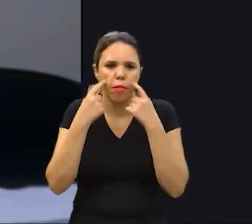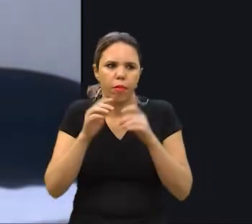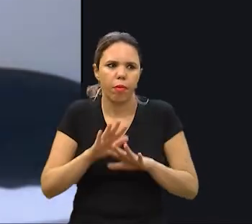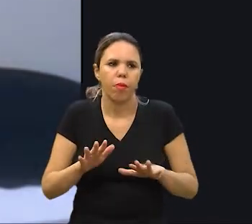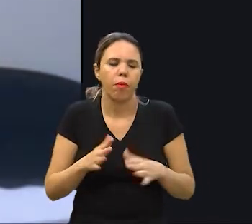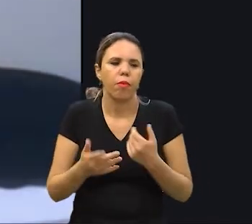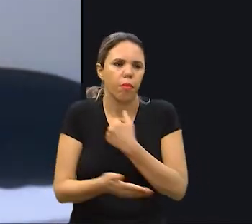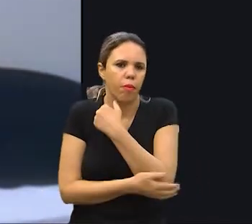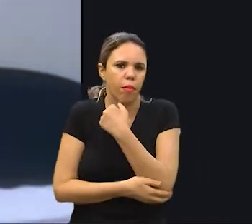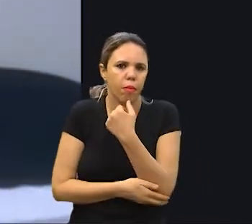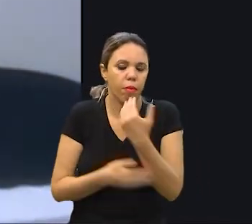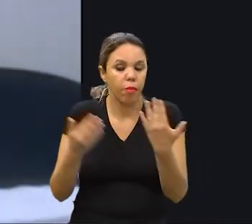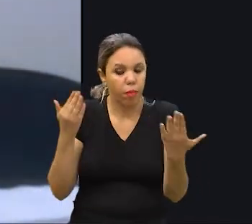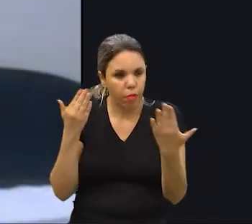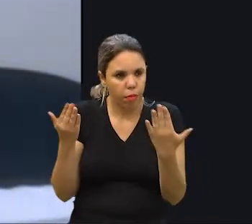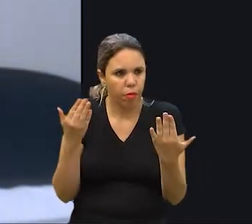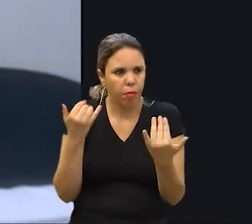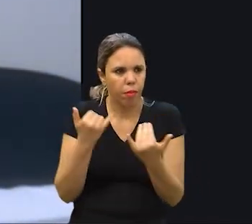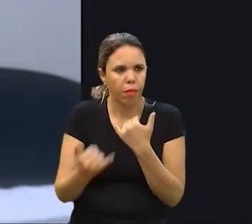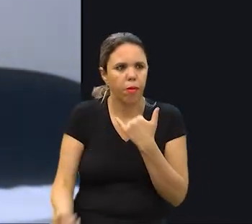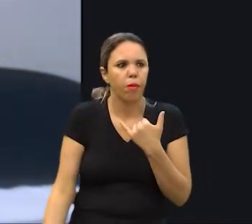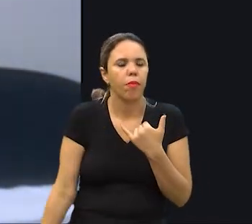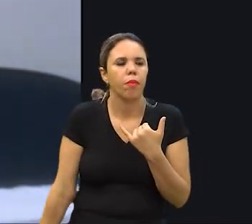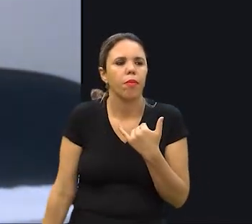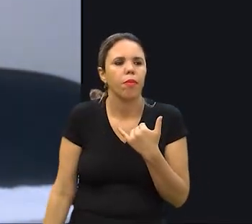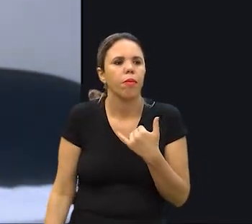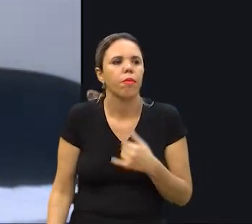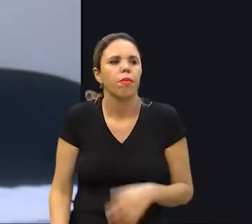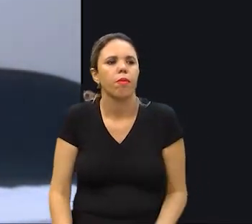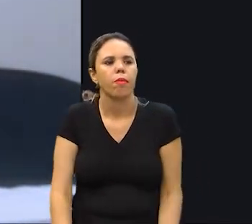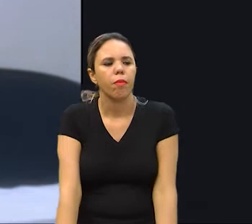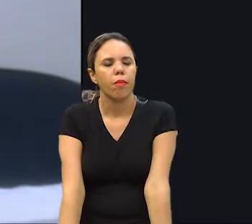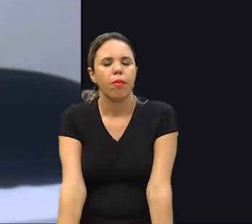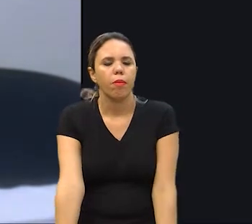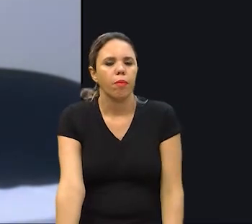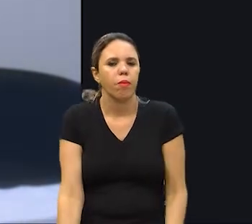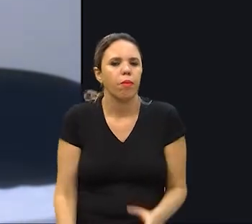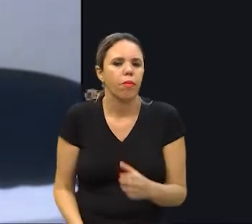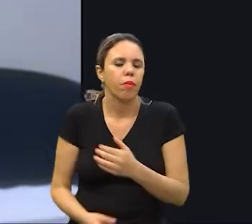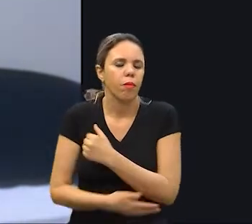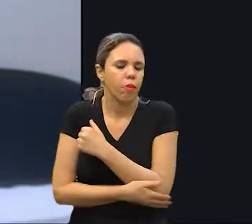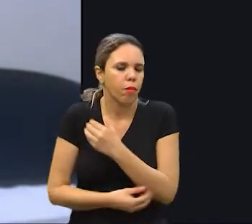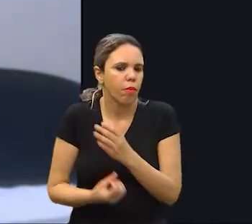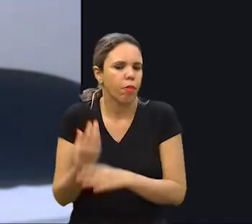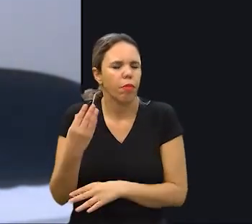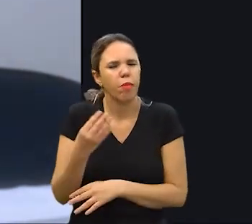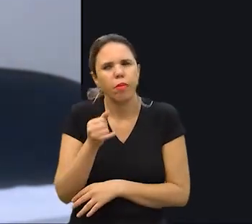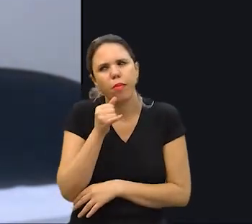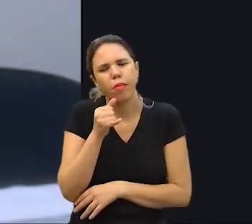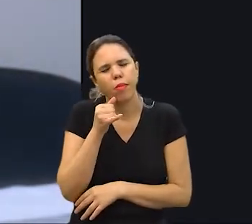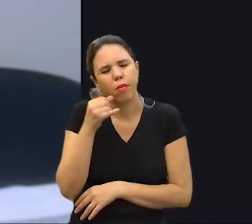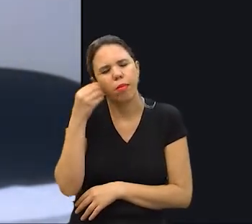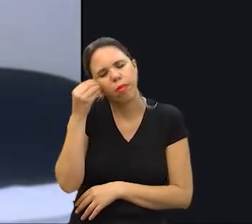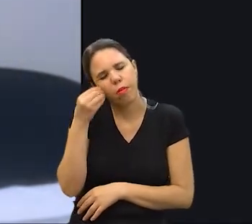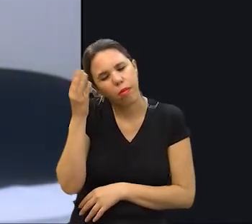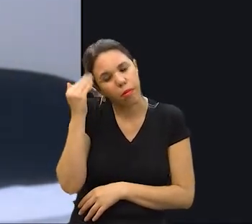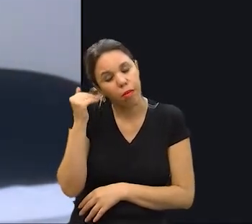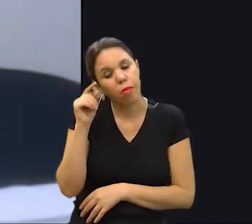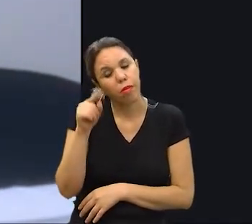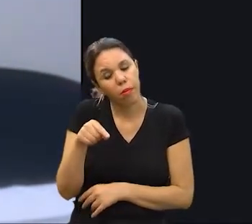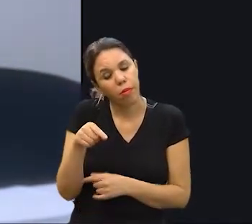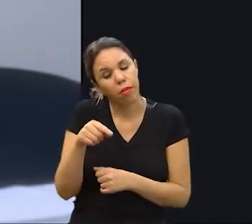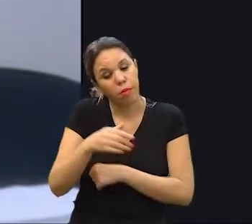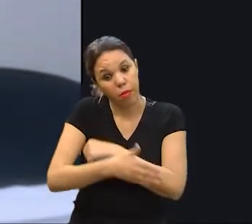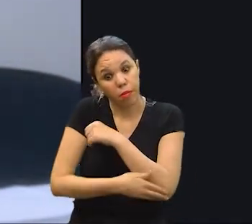chorando. O ciúme é a mesma coisa. O ciúme, ele nasce como um processo de conhecimento. Se